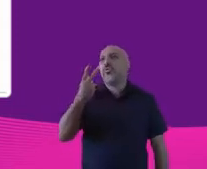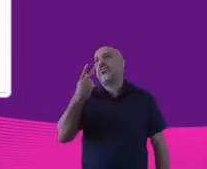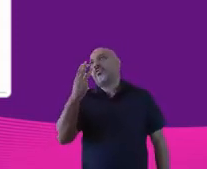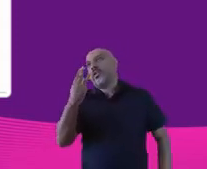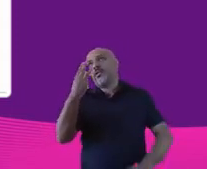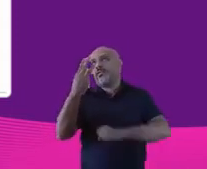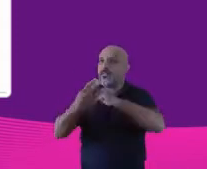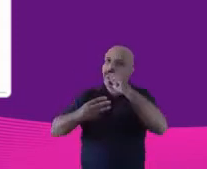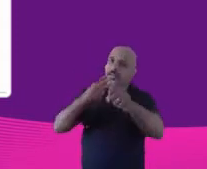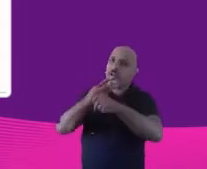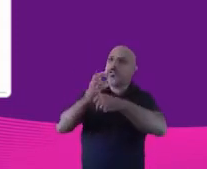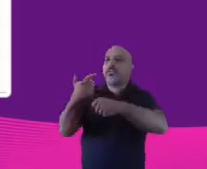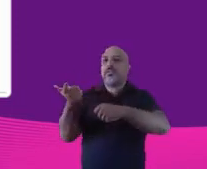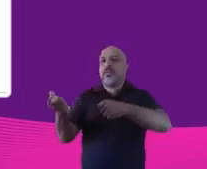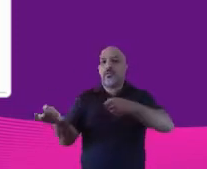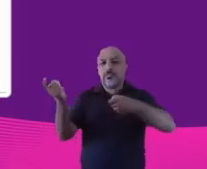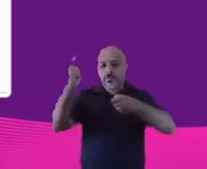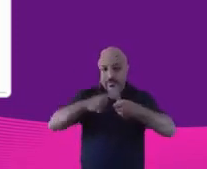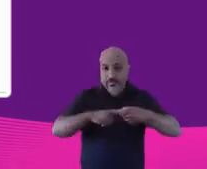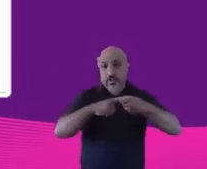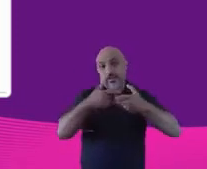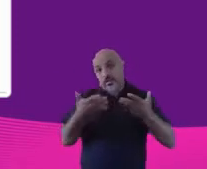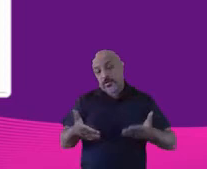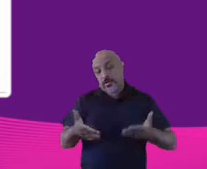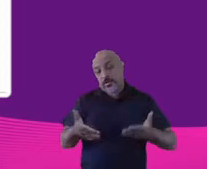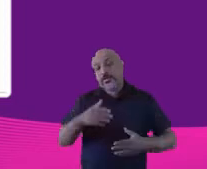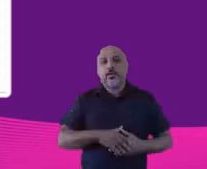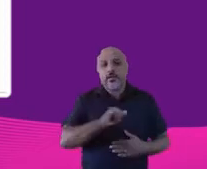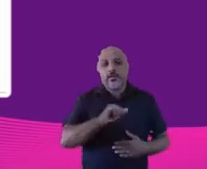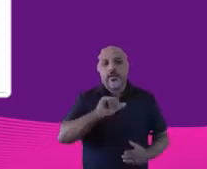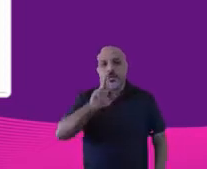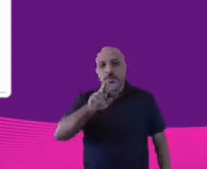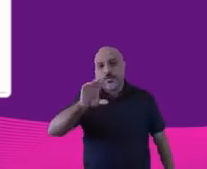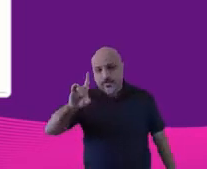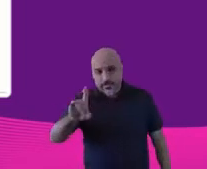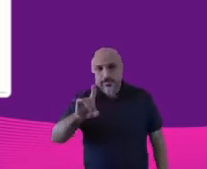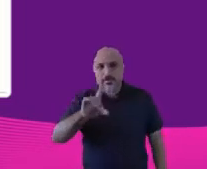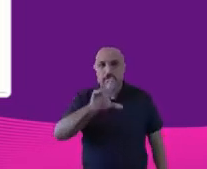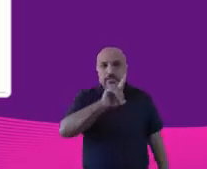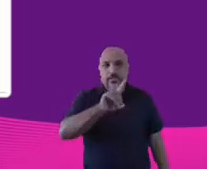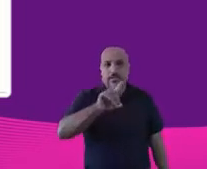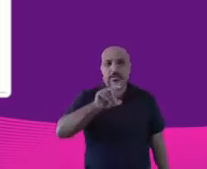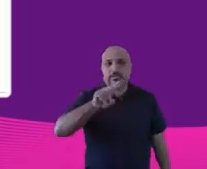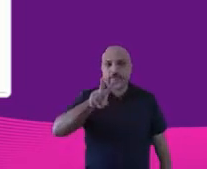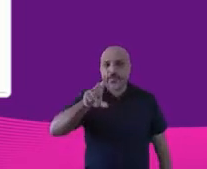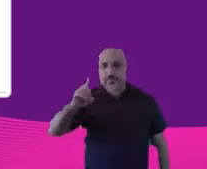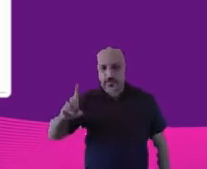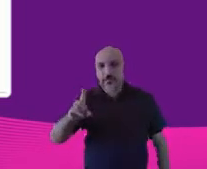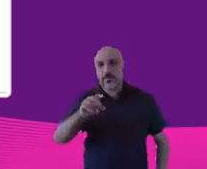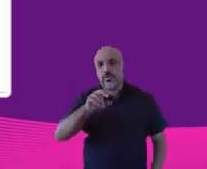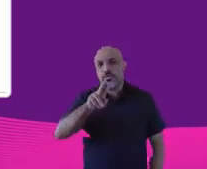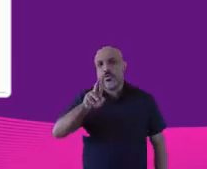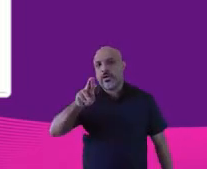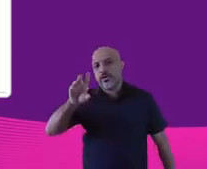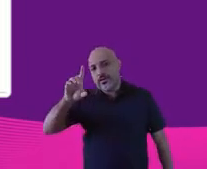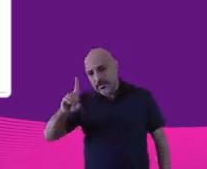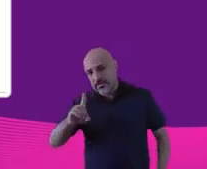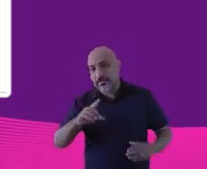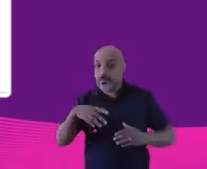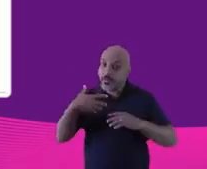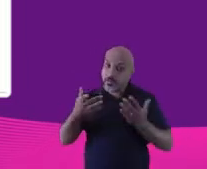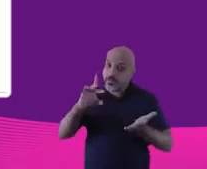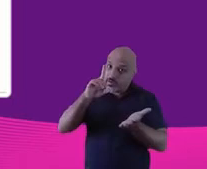né? Assim como o IRD, o DVD e o RD. Então, na verdade, o que eu